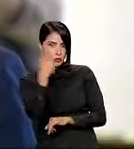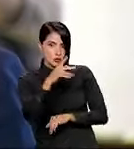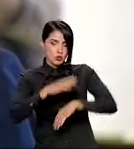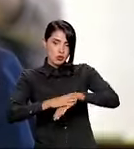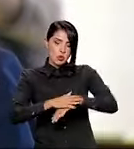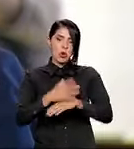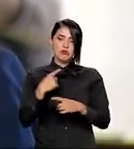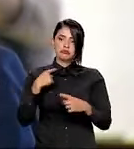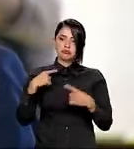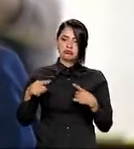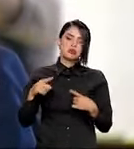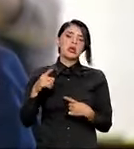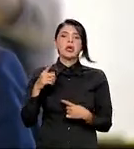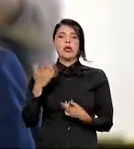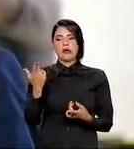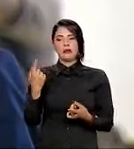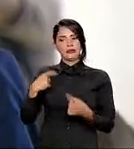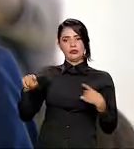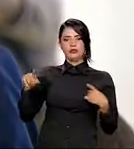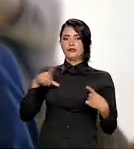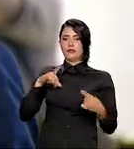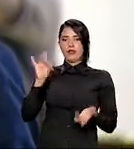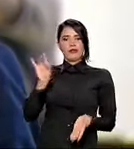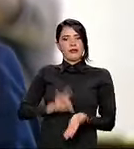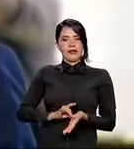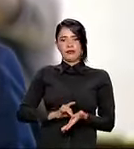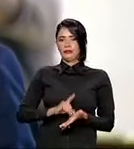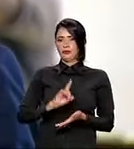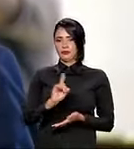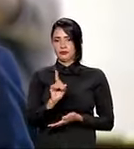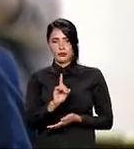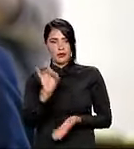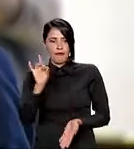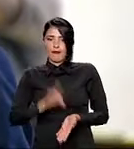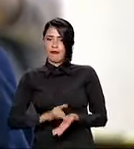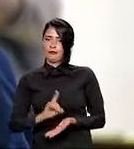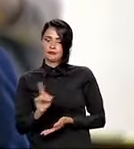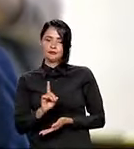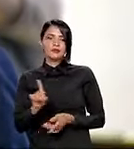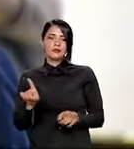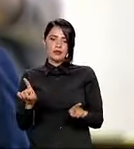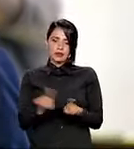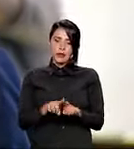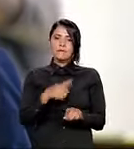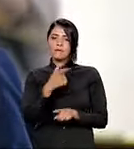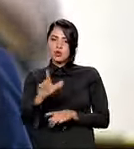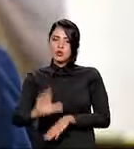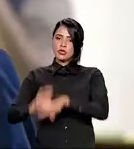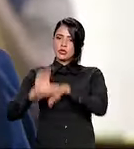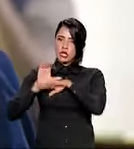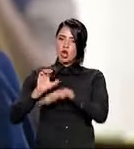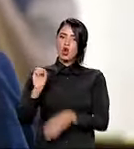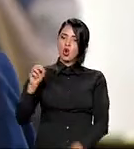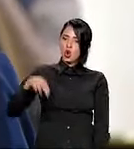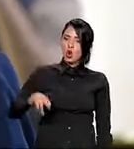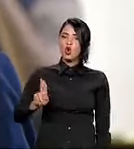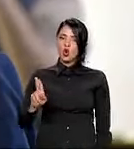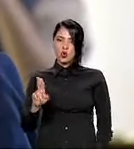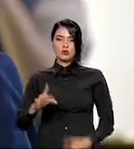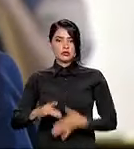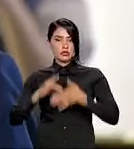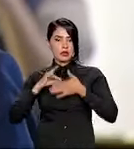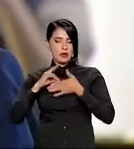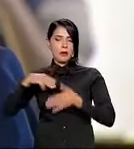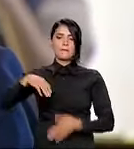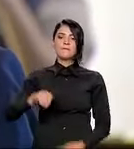é descolada da realidade. E a gente teve também o alto comissariado da ONU, liderado pela